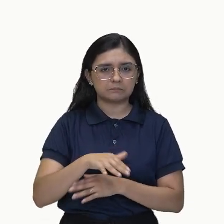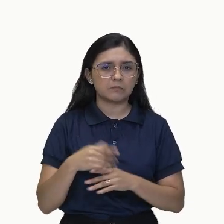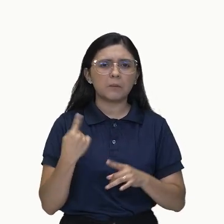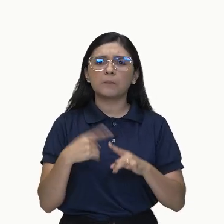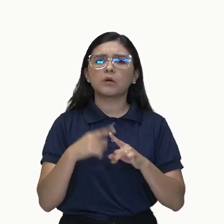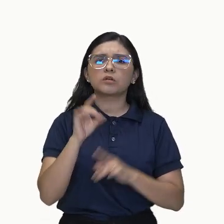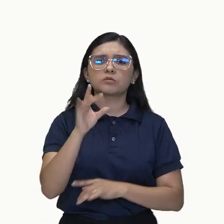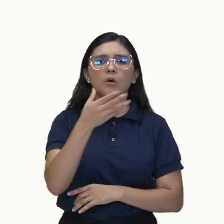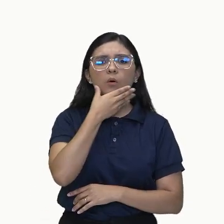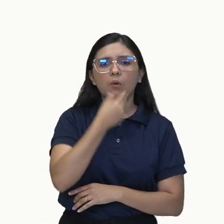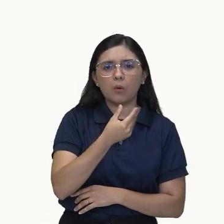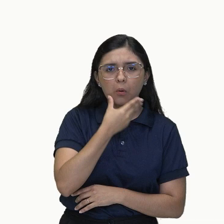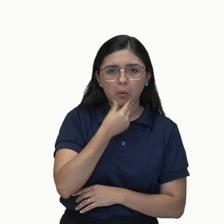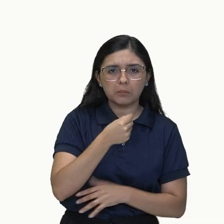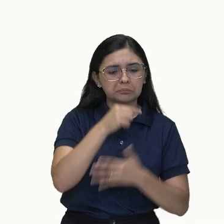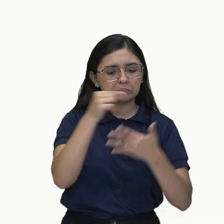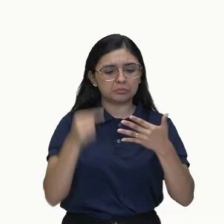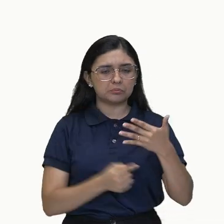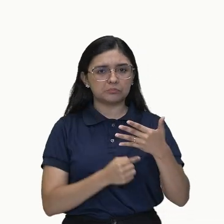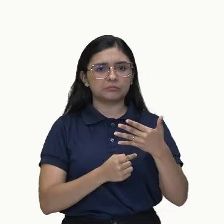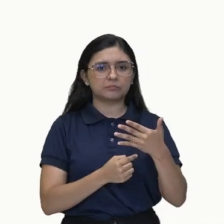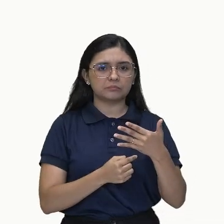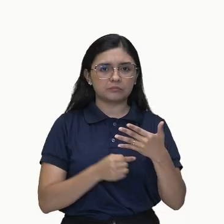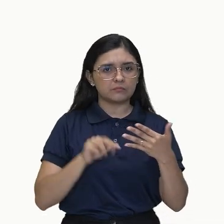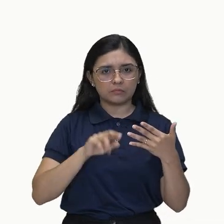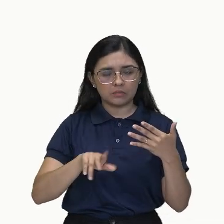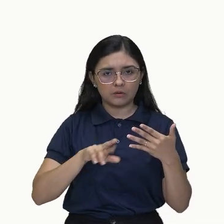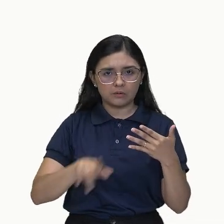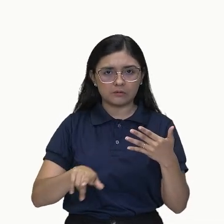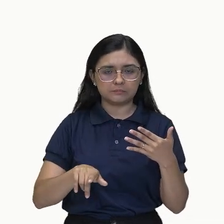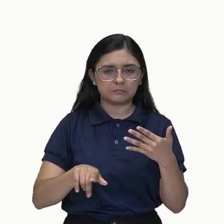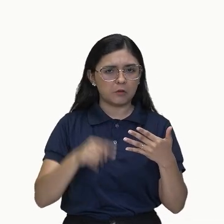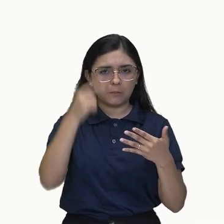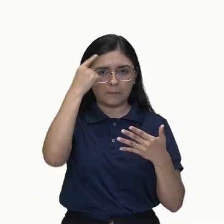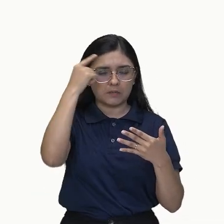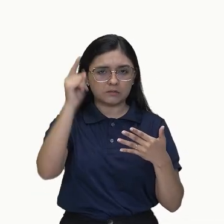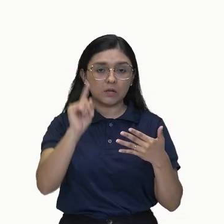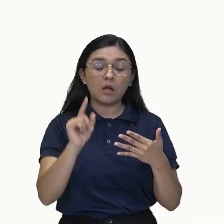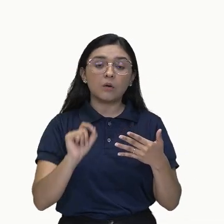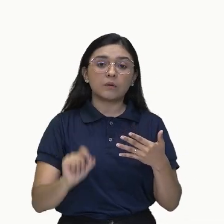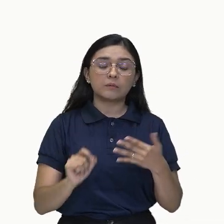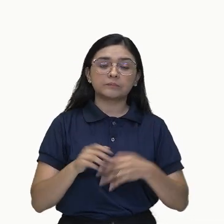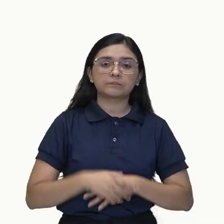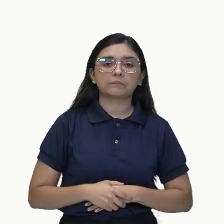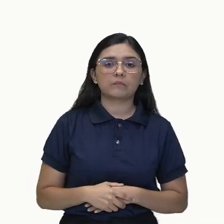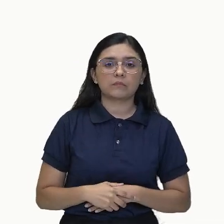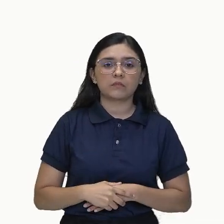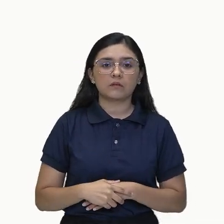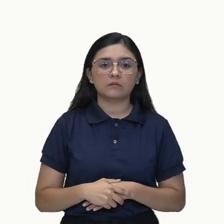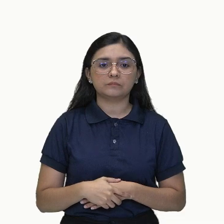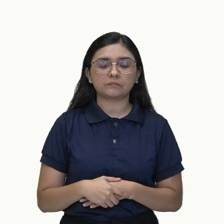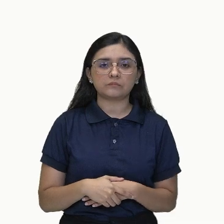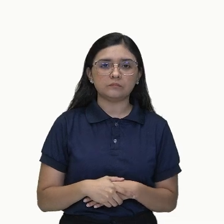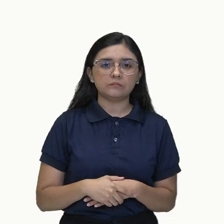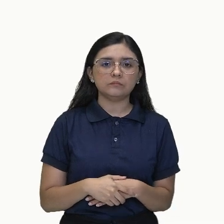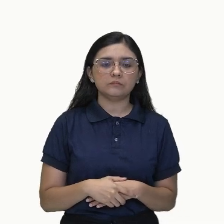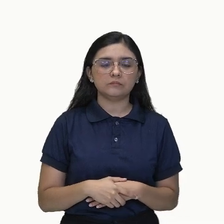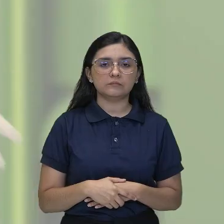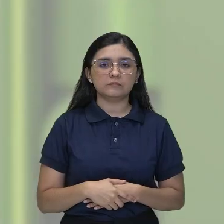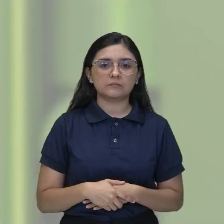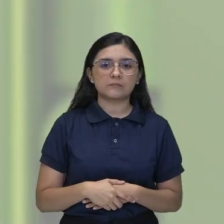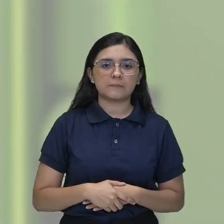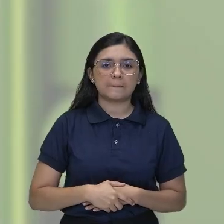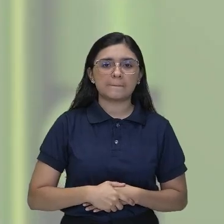os homens? Não é isso, tá, pessoal? Não pensem nisso. Claro que por